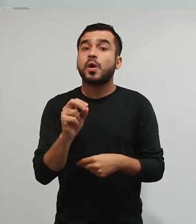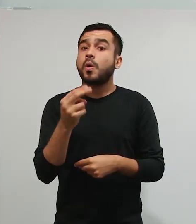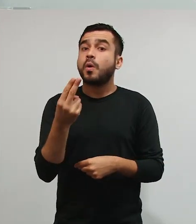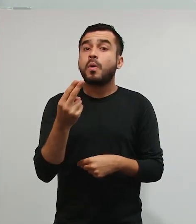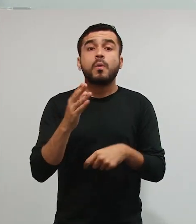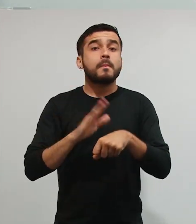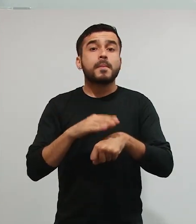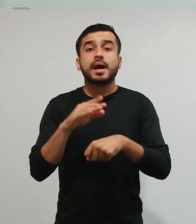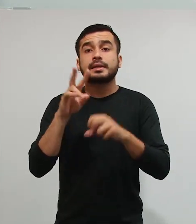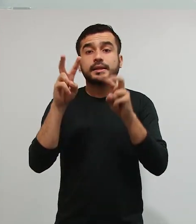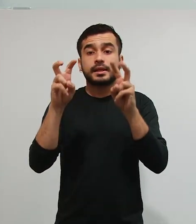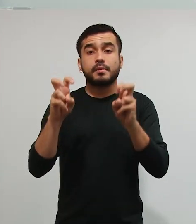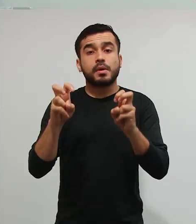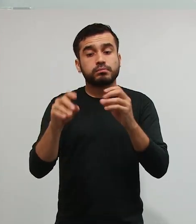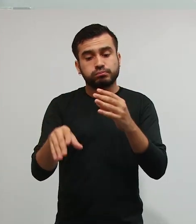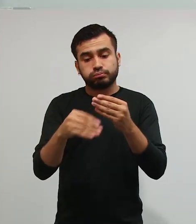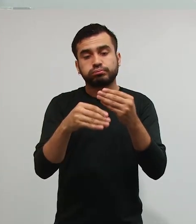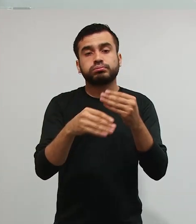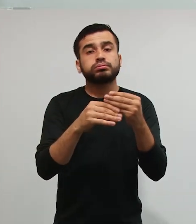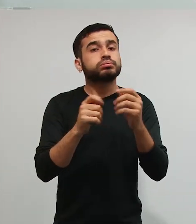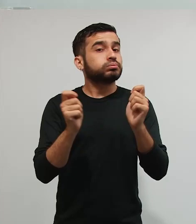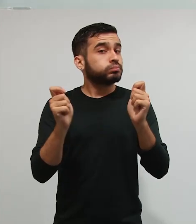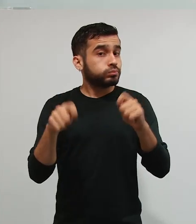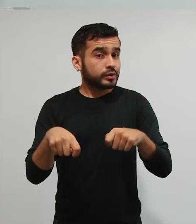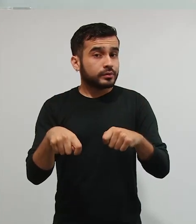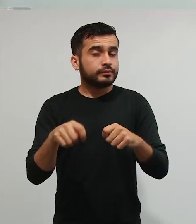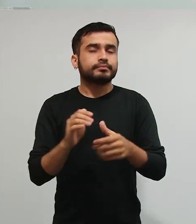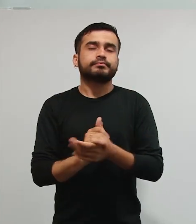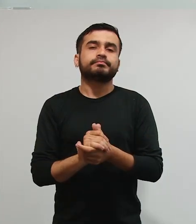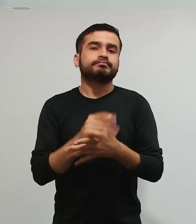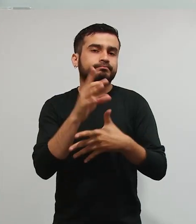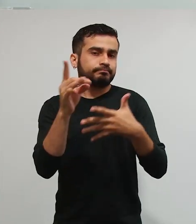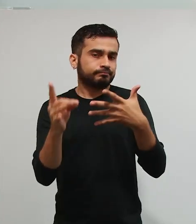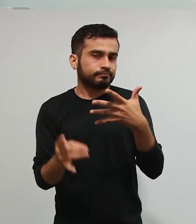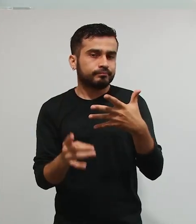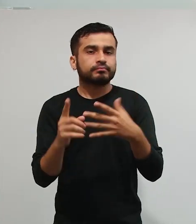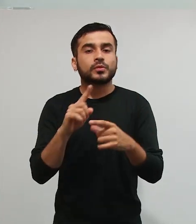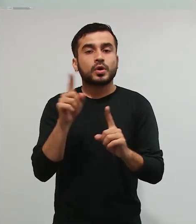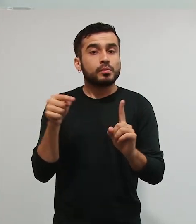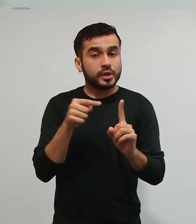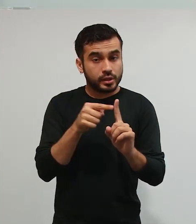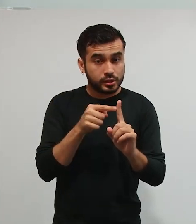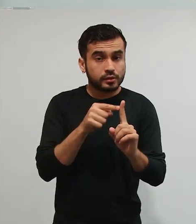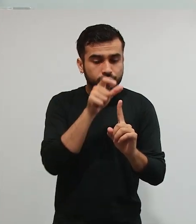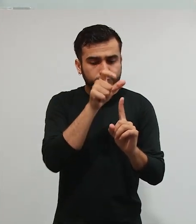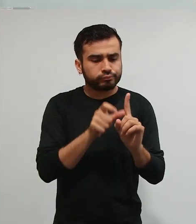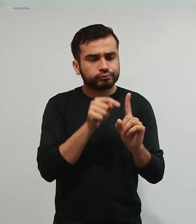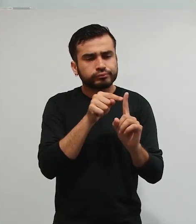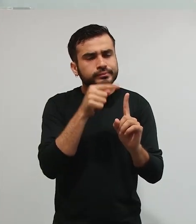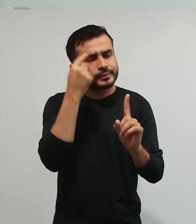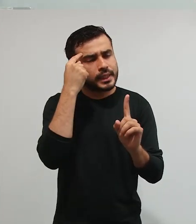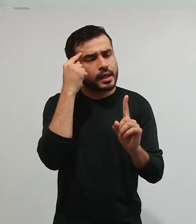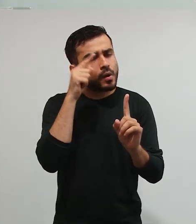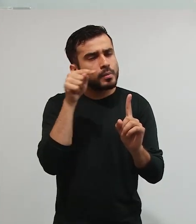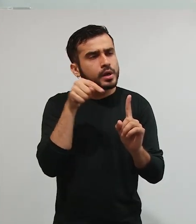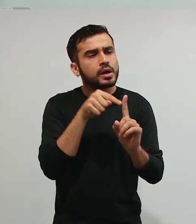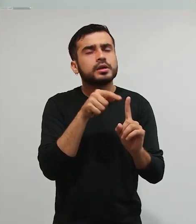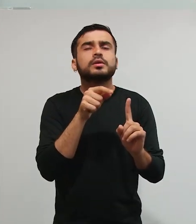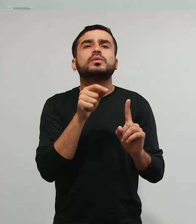a temática pode abordar. Então, são esses elementos. Você retoma o objetivo,